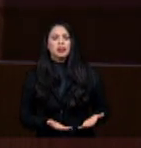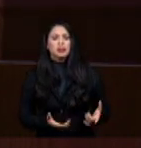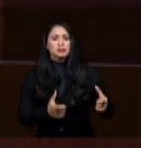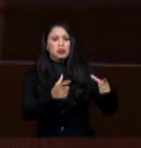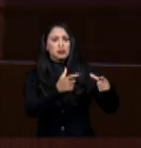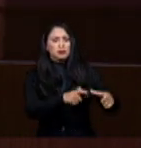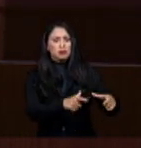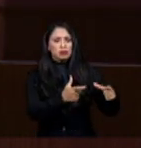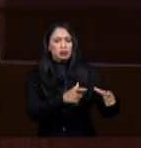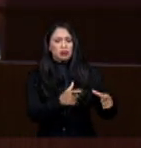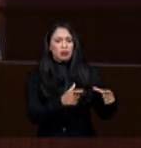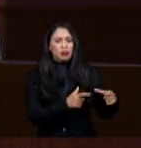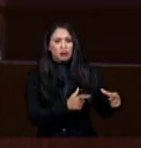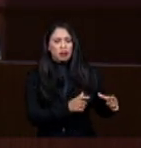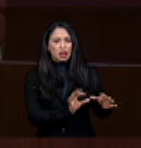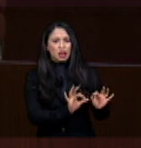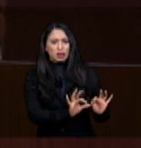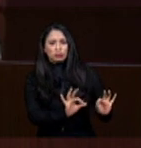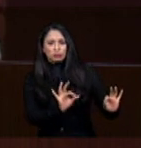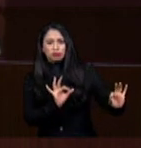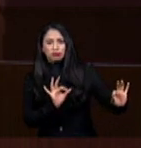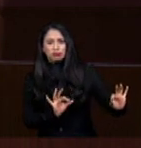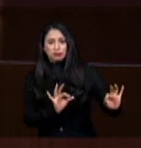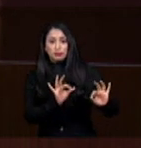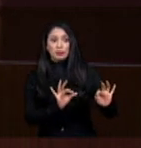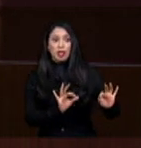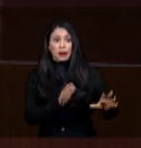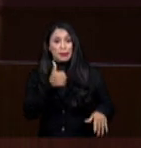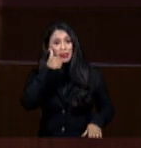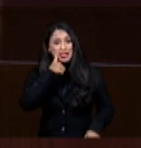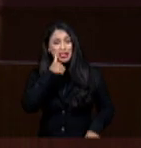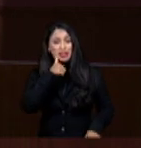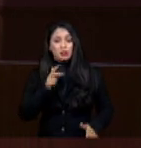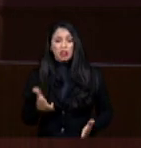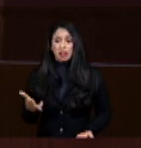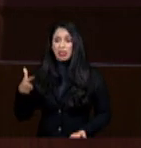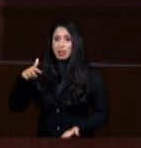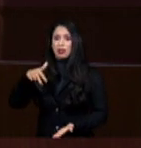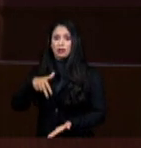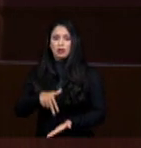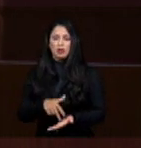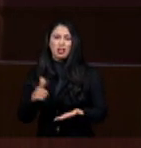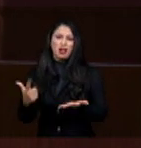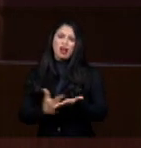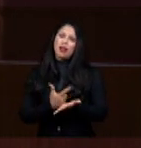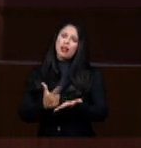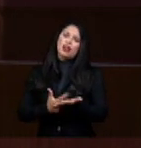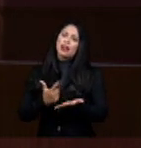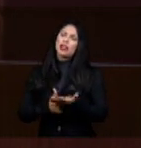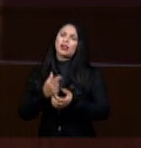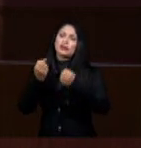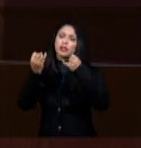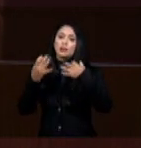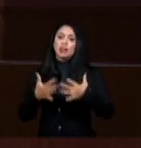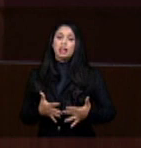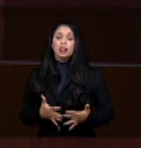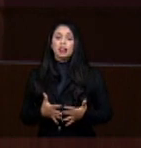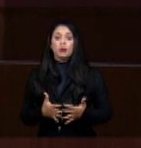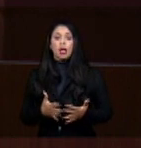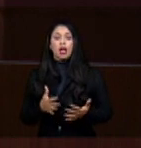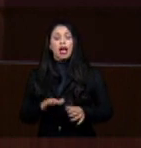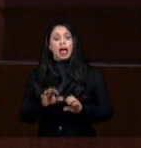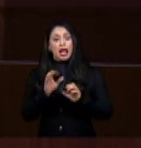terreiros dos quilombos tem assumido né a vasta literatura sobre como educação foi